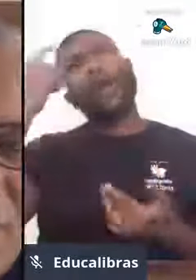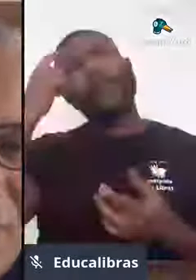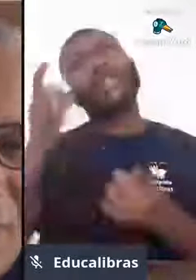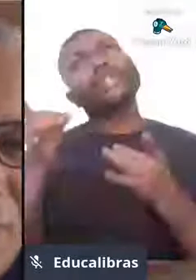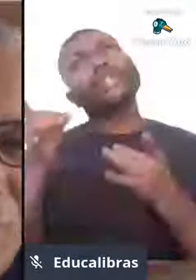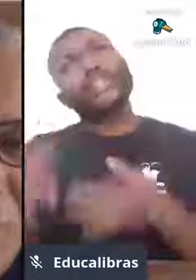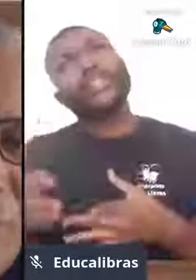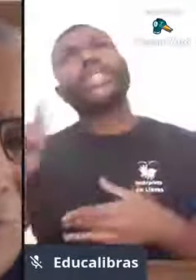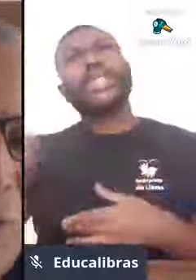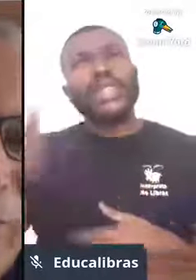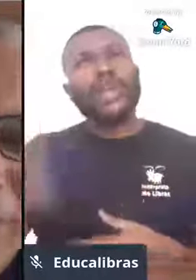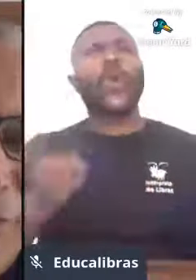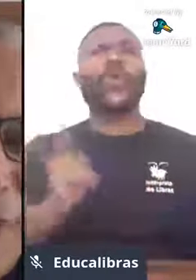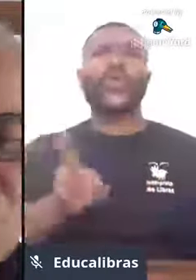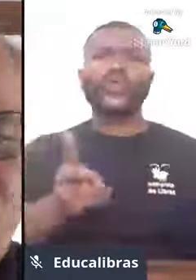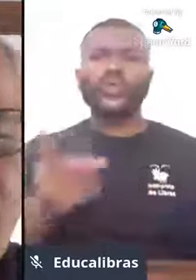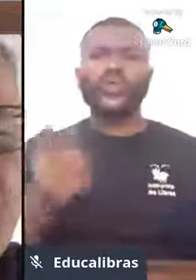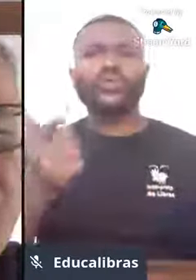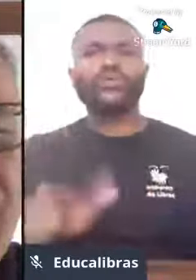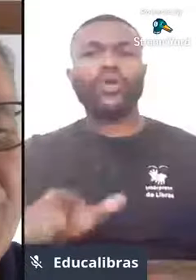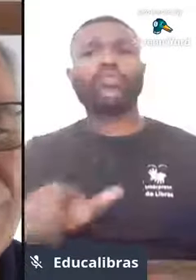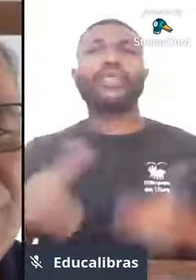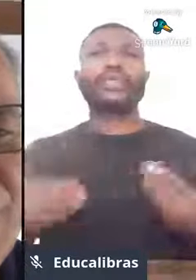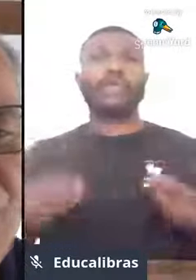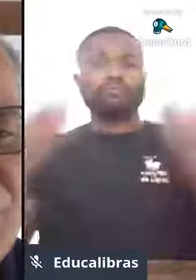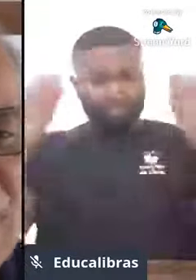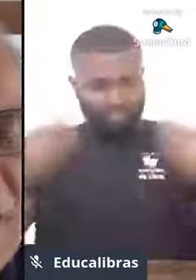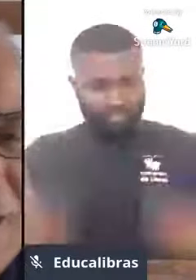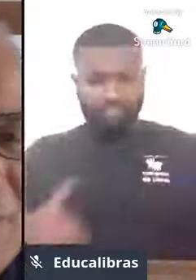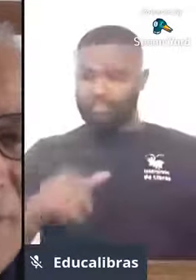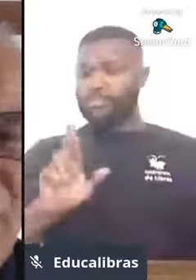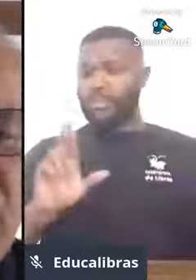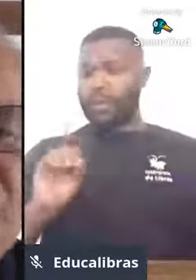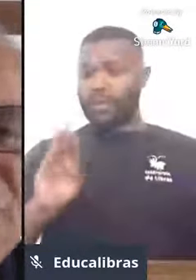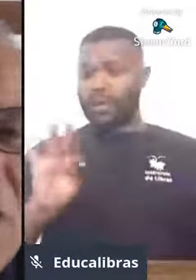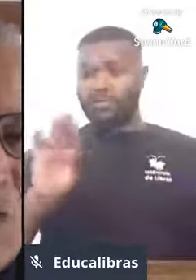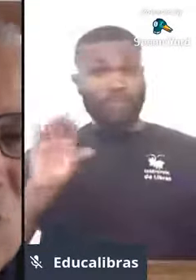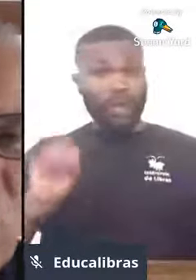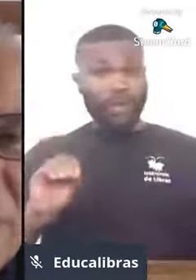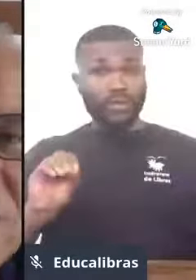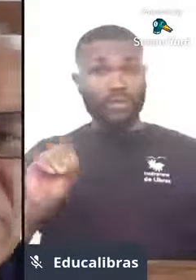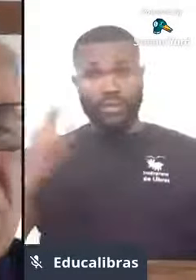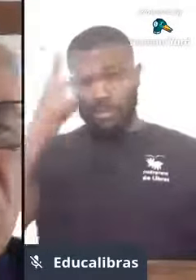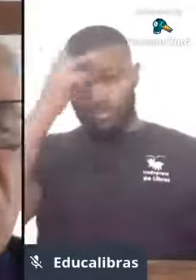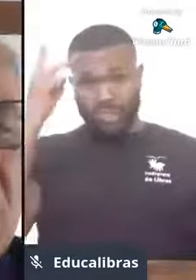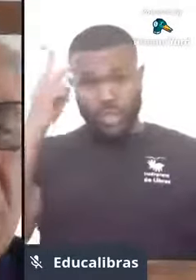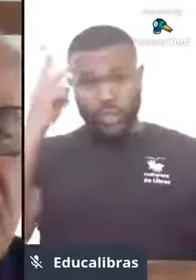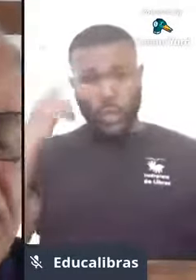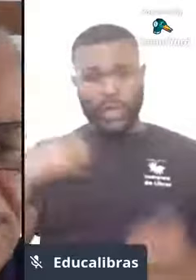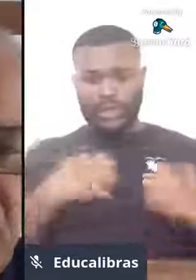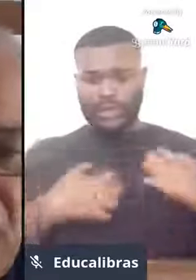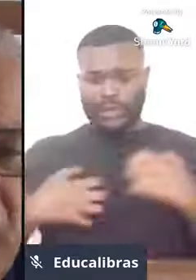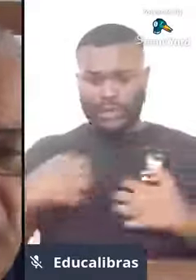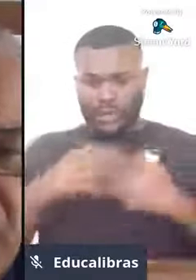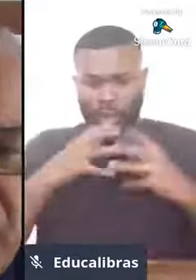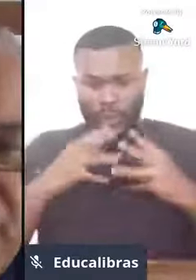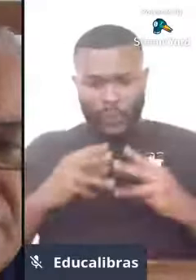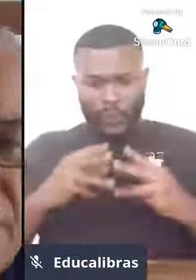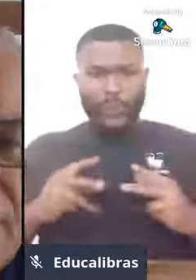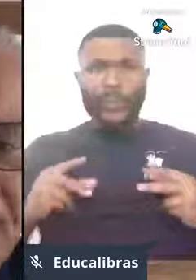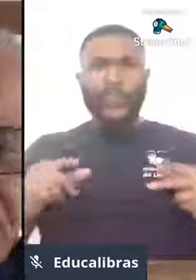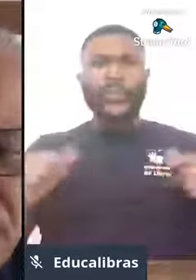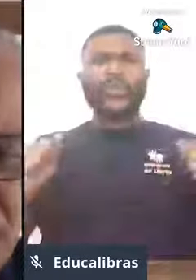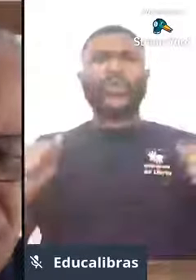novo. Então, o Roberto é isso. O Roberto é um cara que venceu as dores, eu acredito que